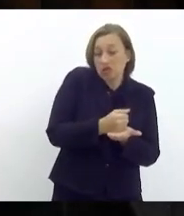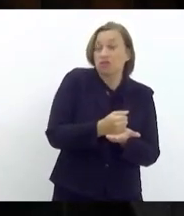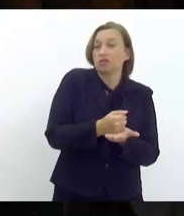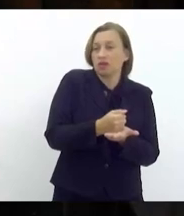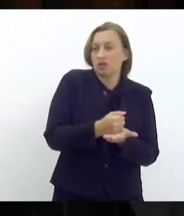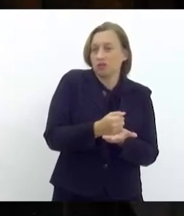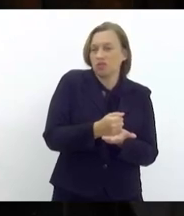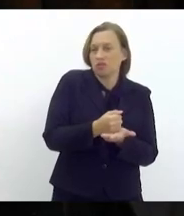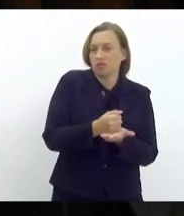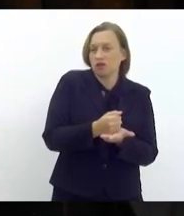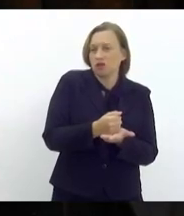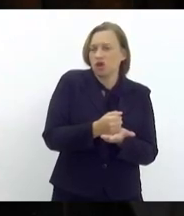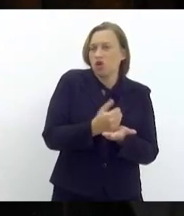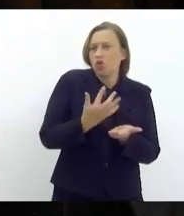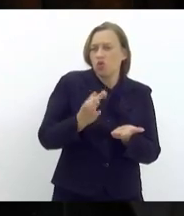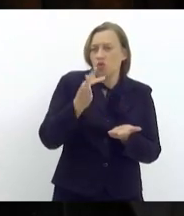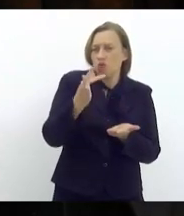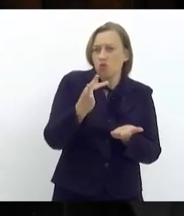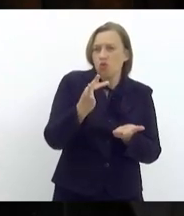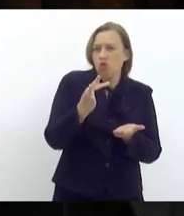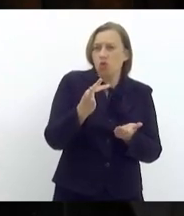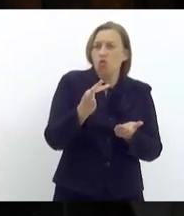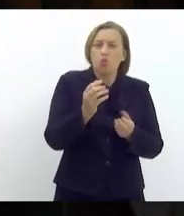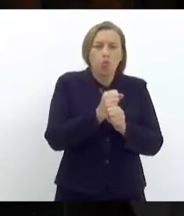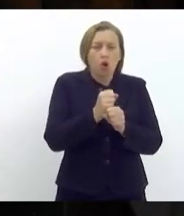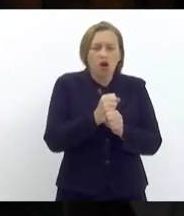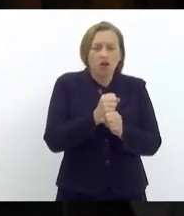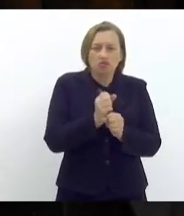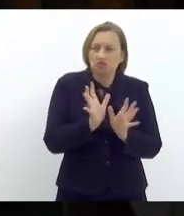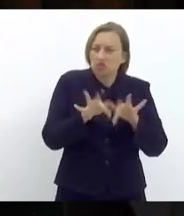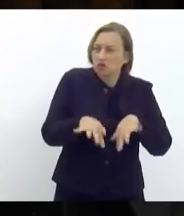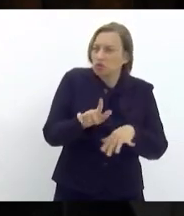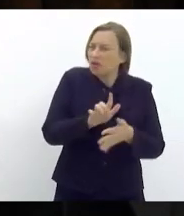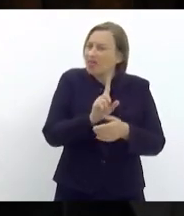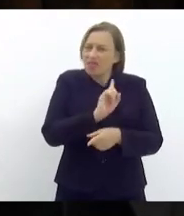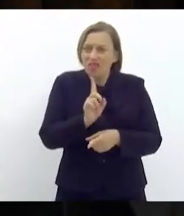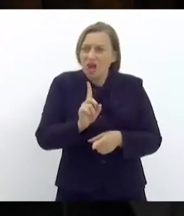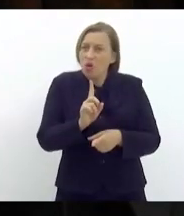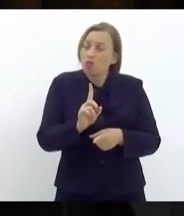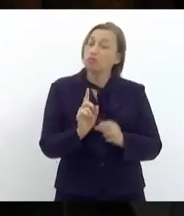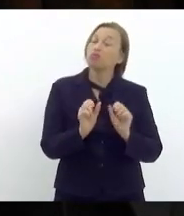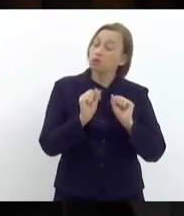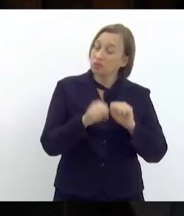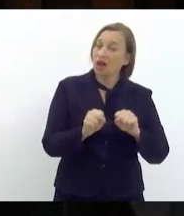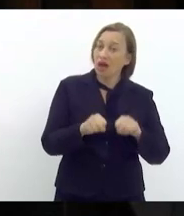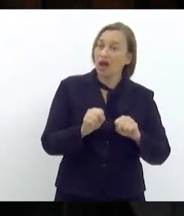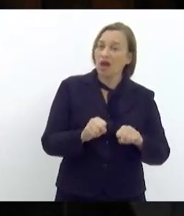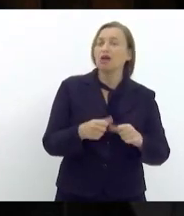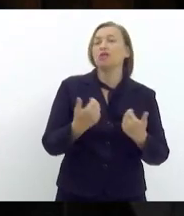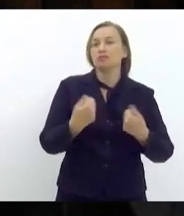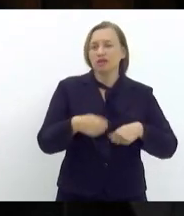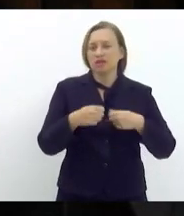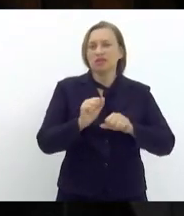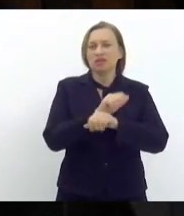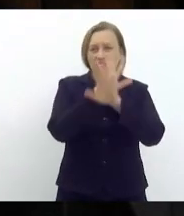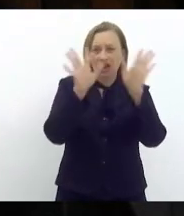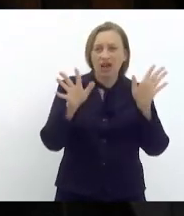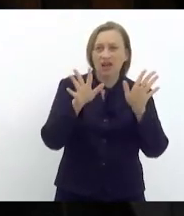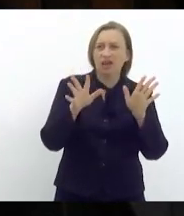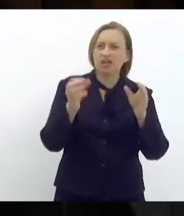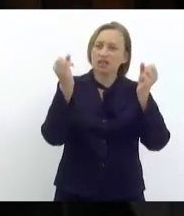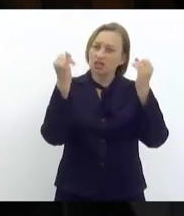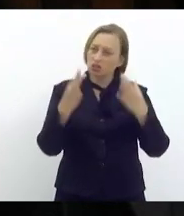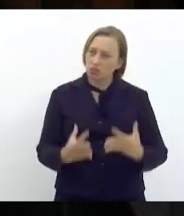fazer o contingenciamento mas pode dar essa clareza para a gente saber o que está de fato